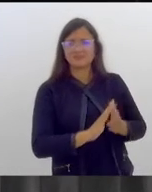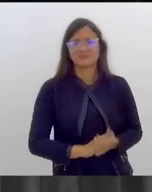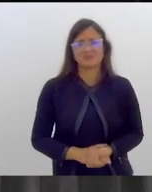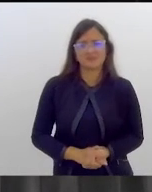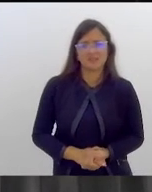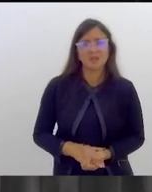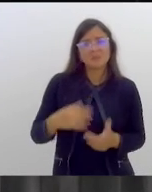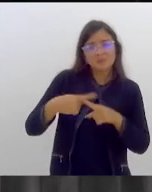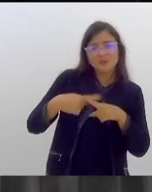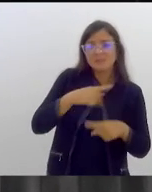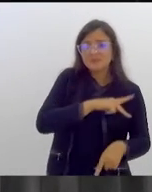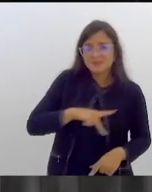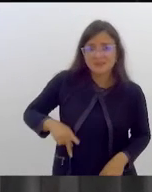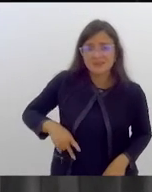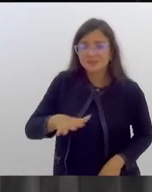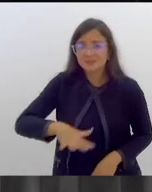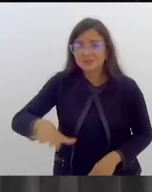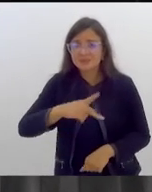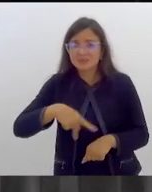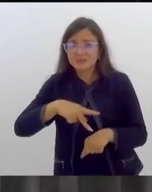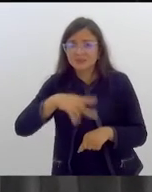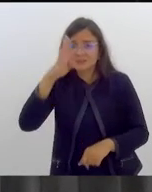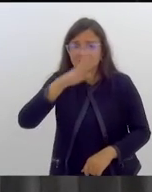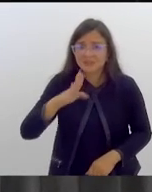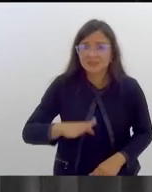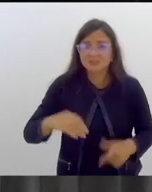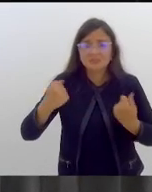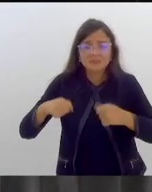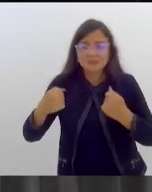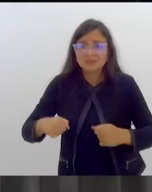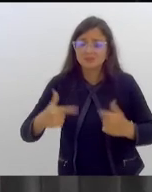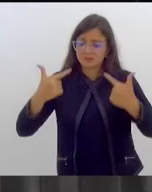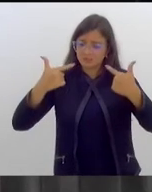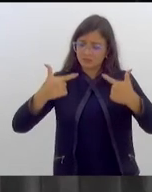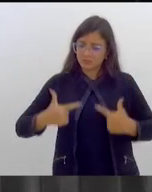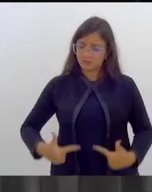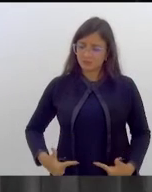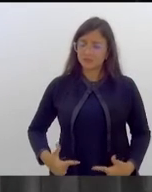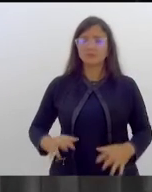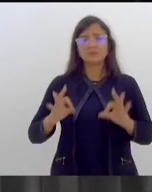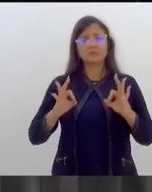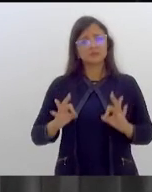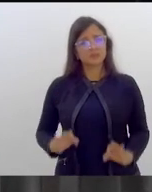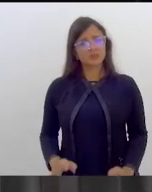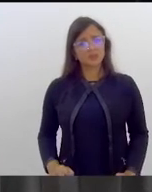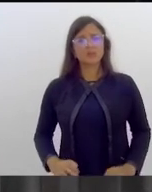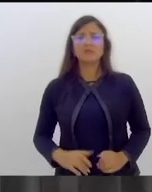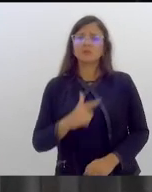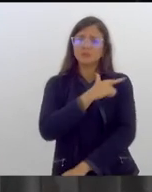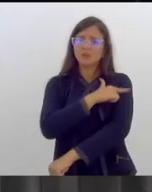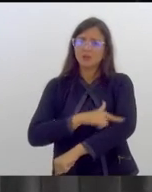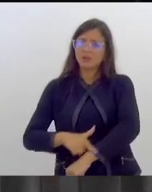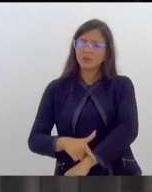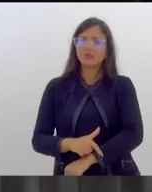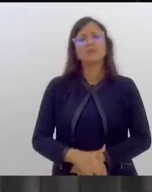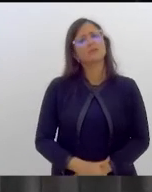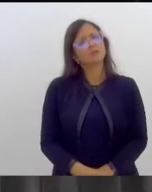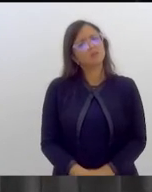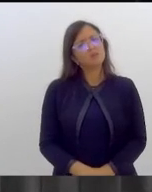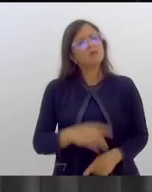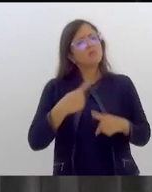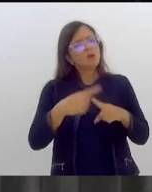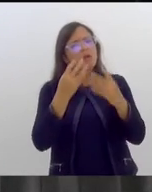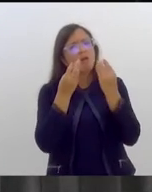país deva ter uma postura que significa exatamente a função que você